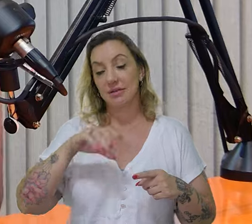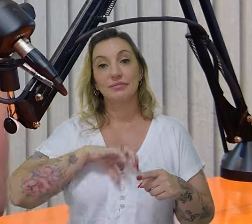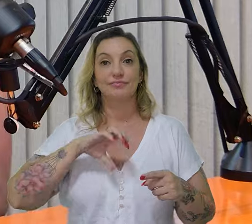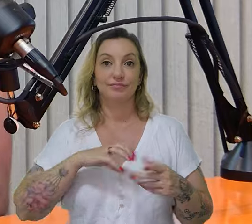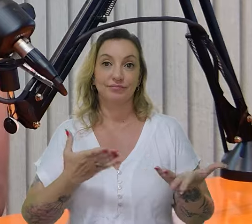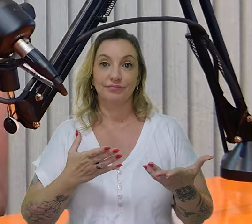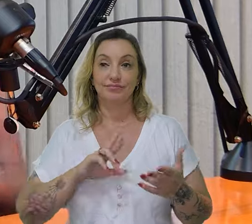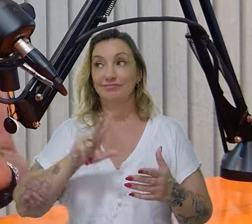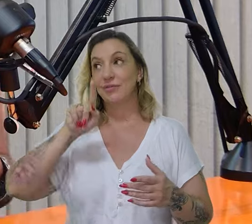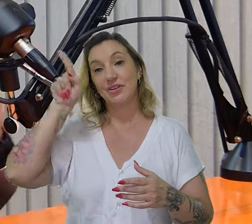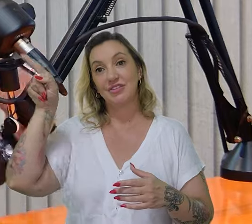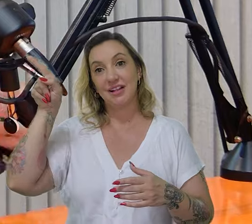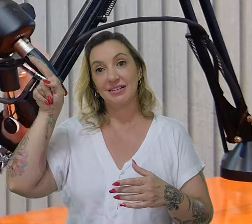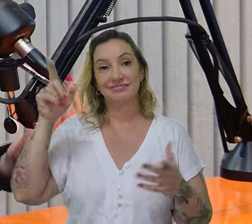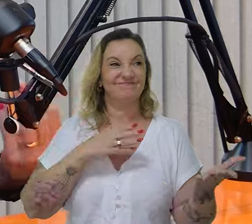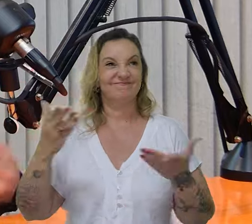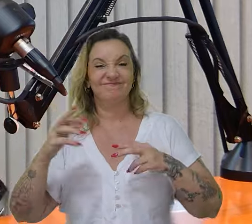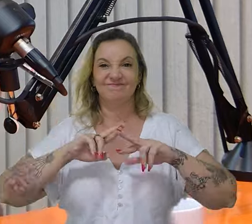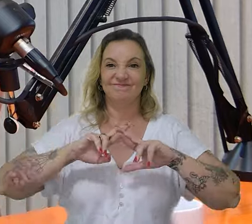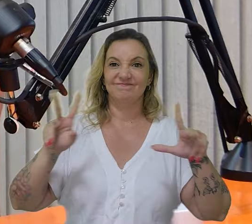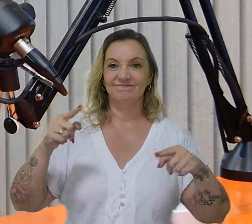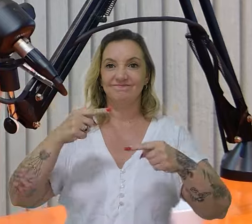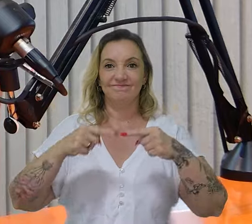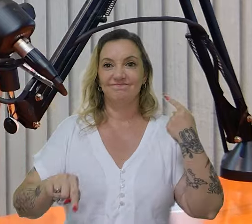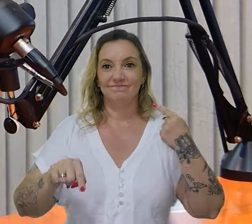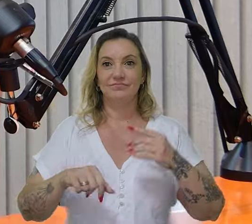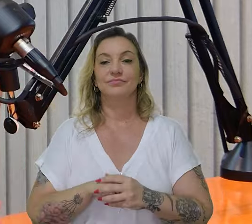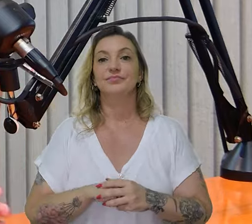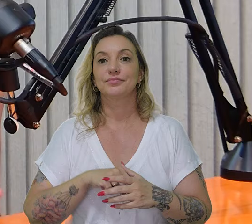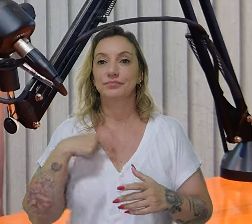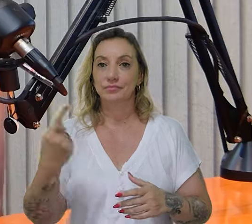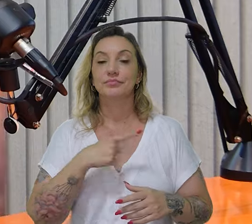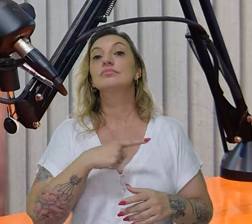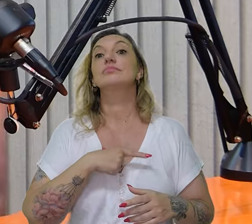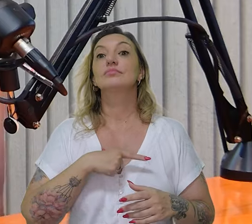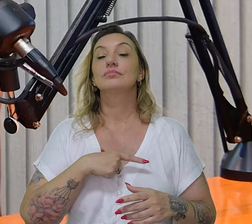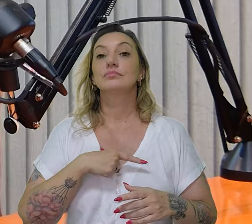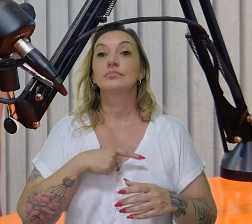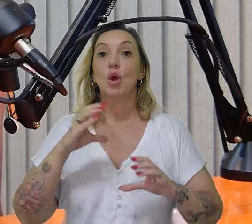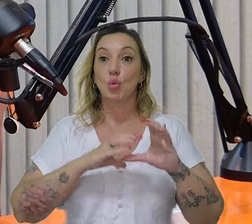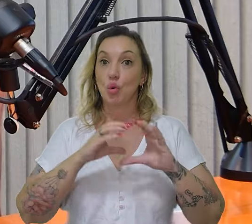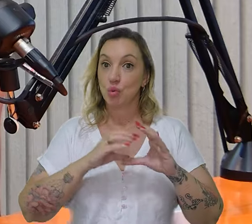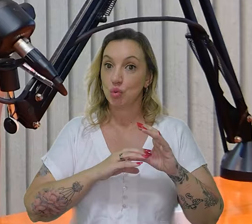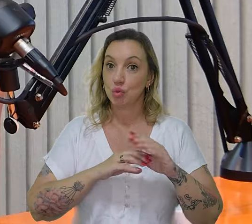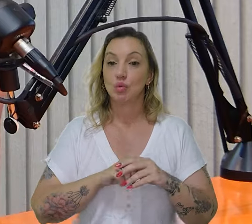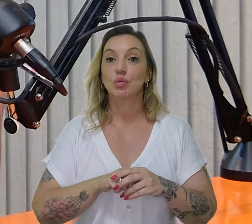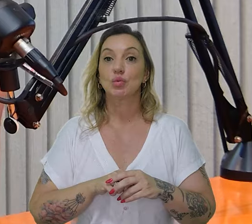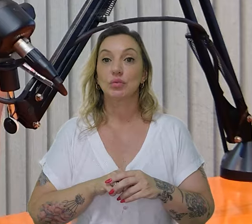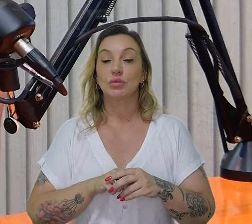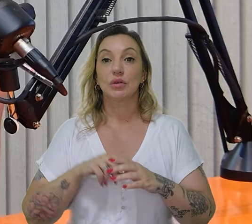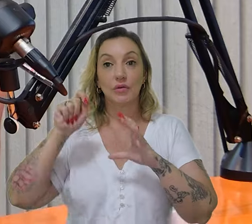ele não é de lá fica uma coisa meio sem Então a gente tem uma linha de concursos Então tem um concurso de